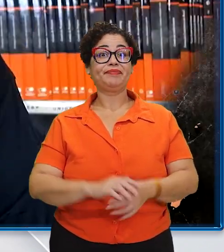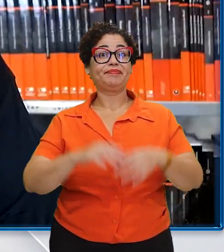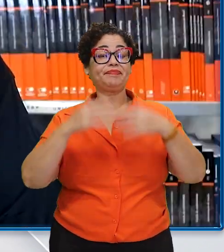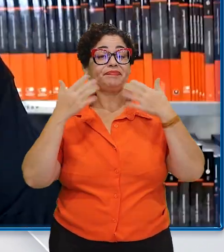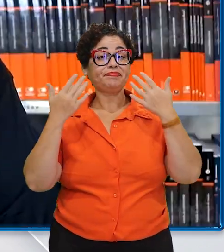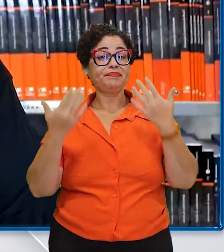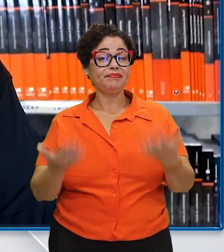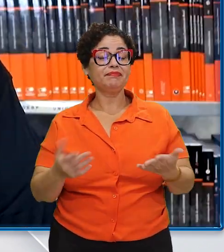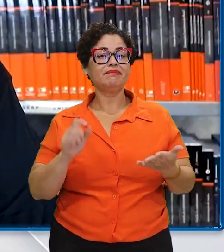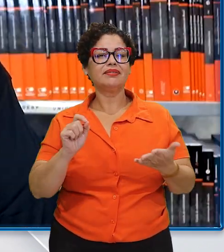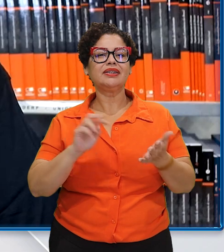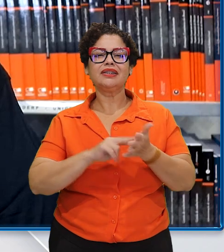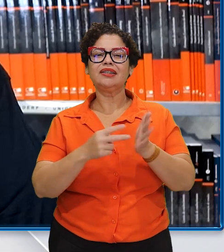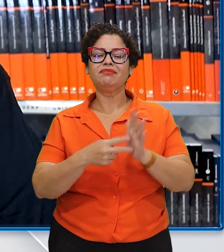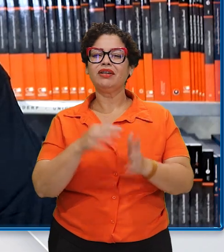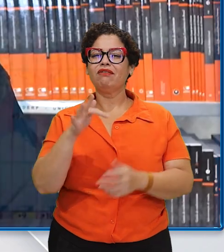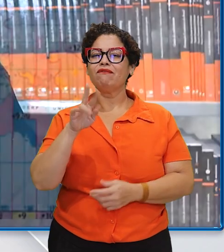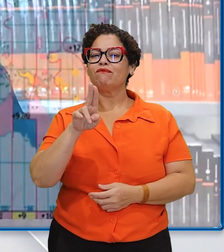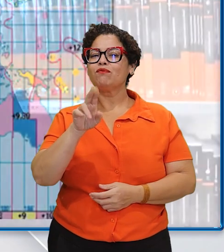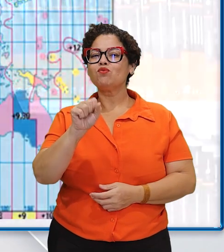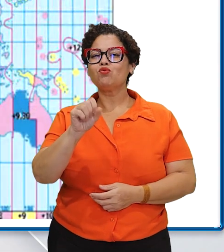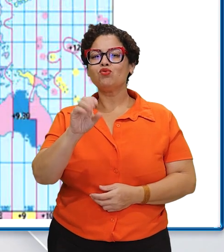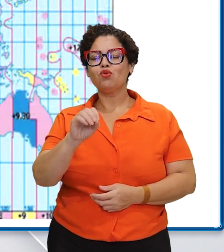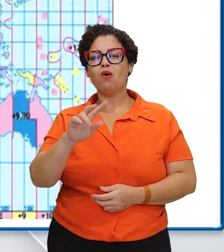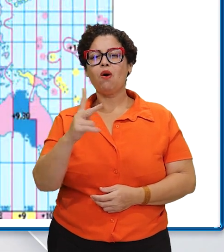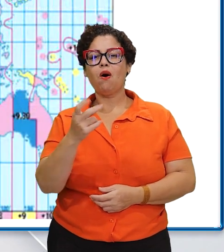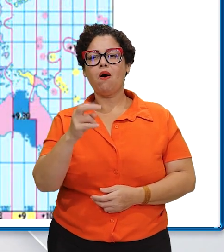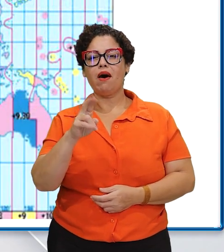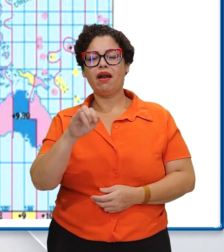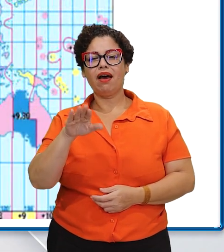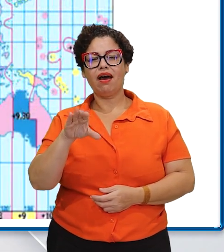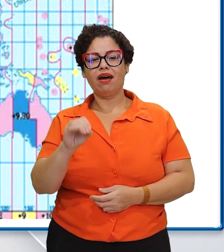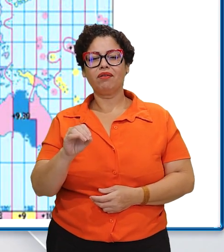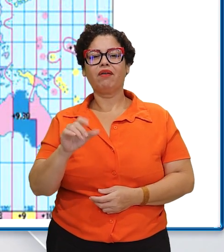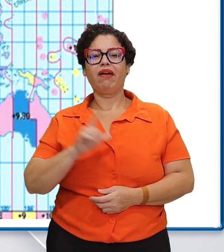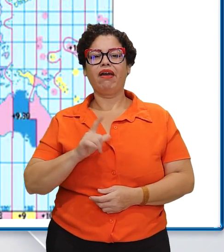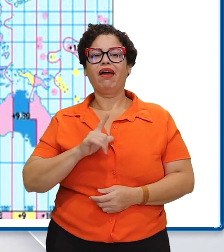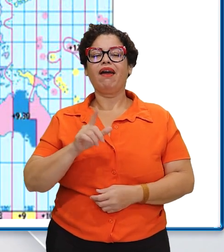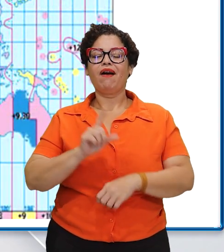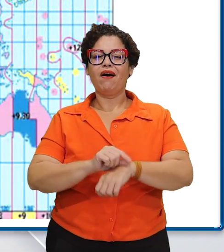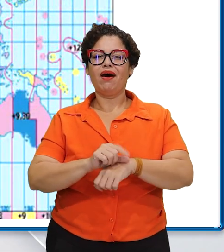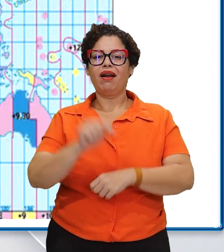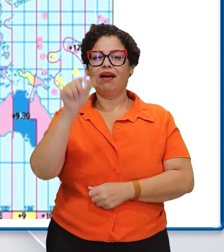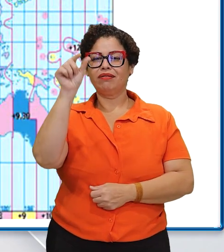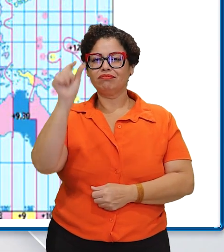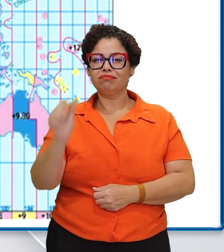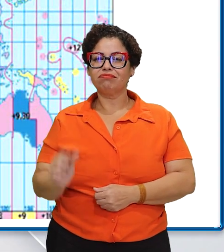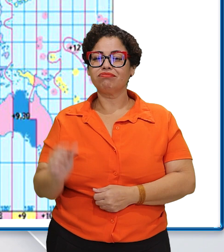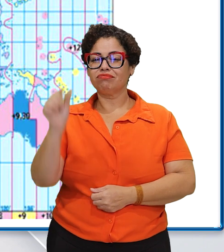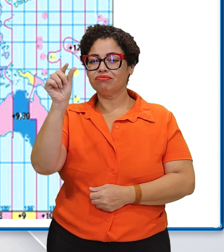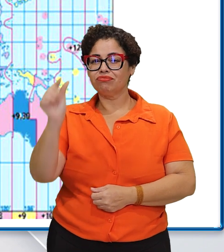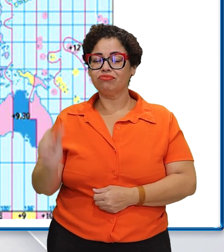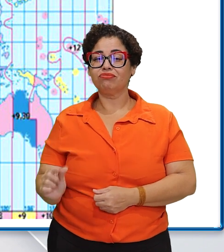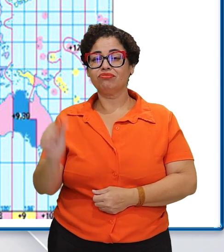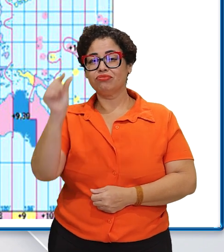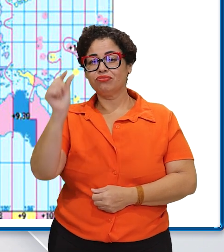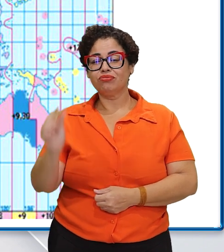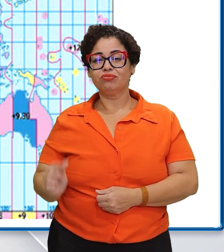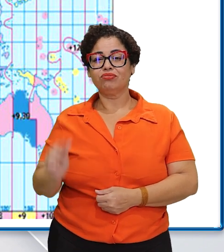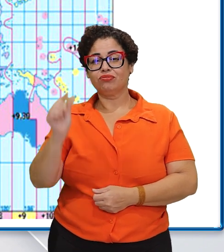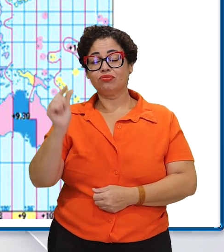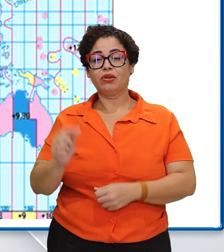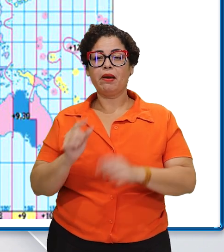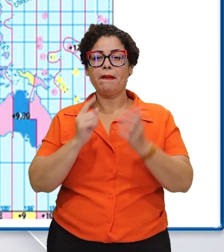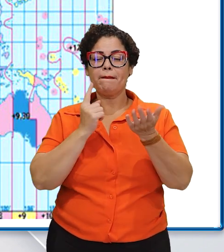Mas e aí, o que são os fusos horários? Os fusos horários são faixas longitudinais de 15 graus